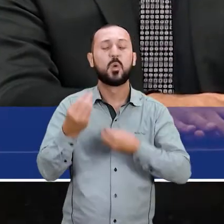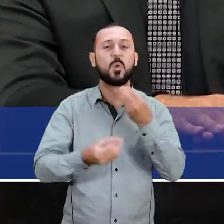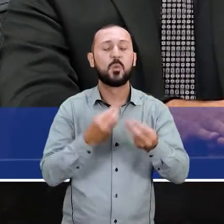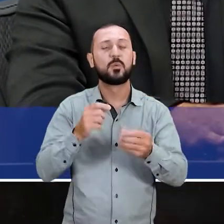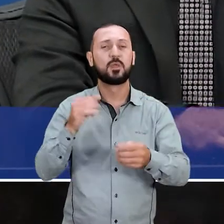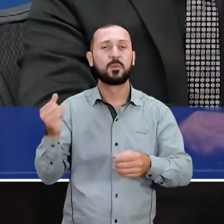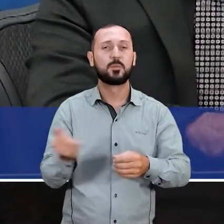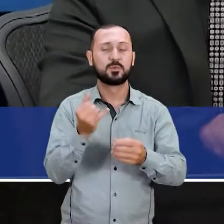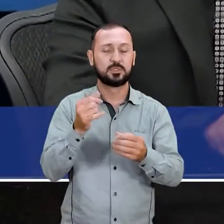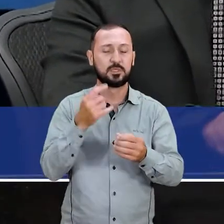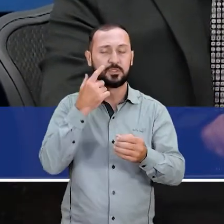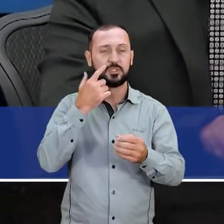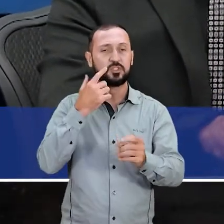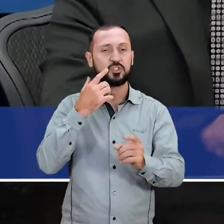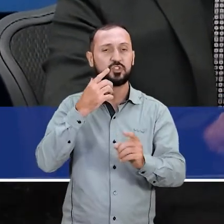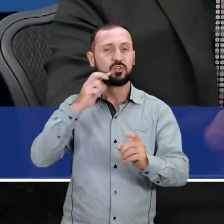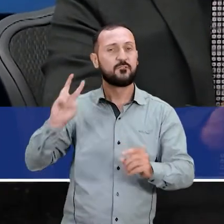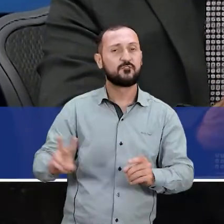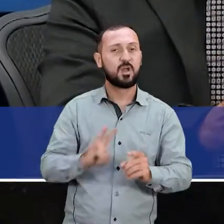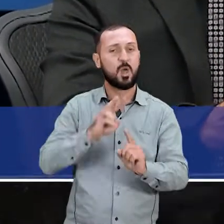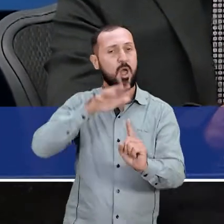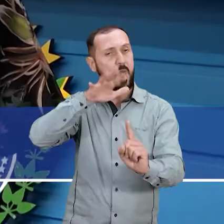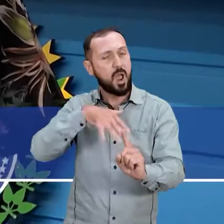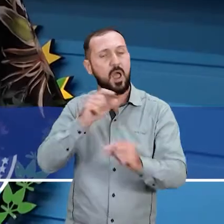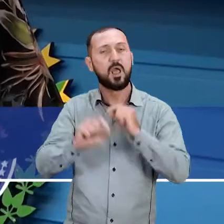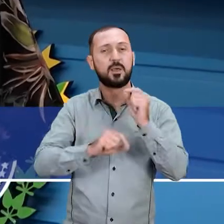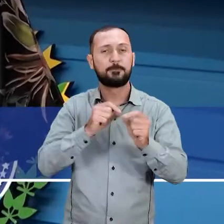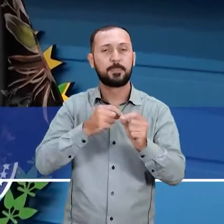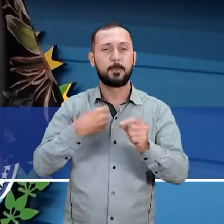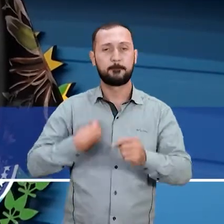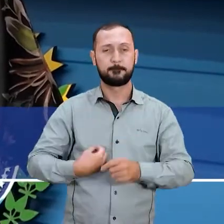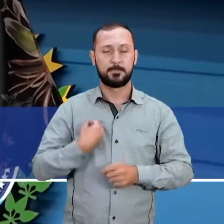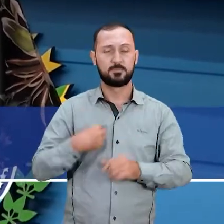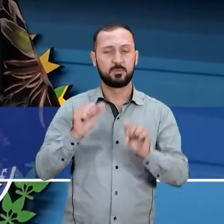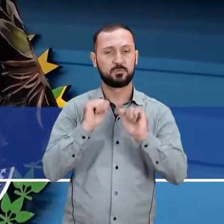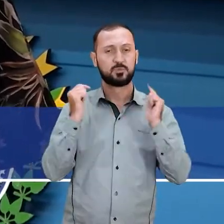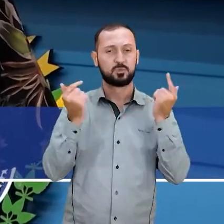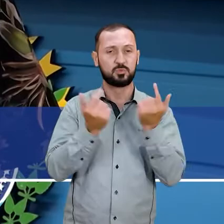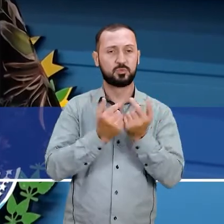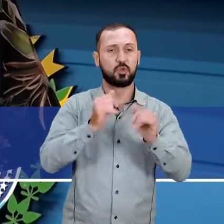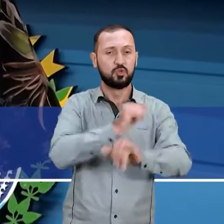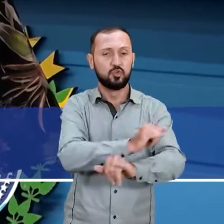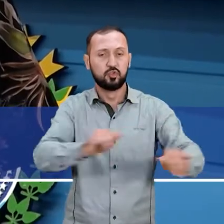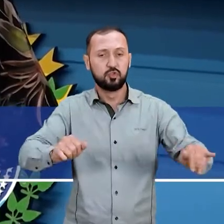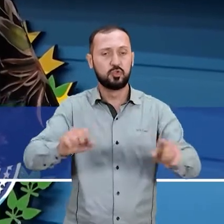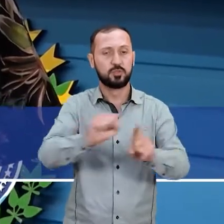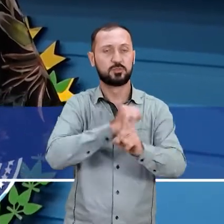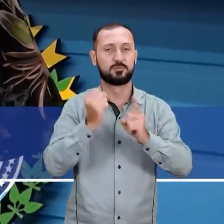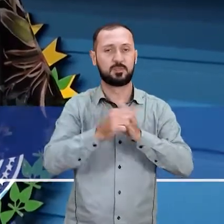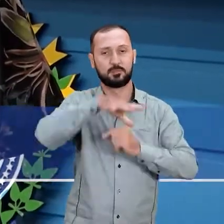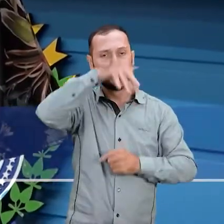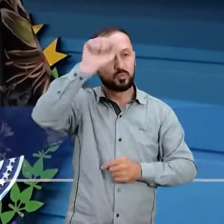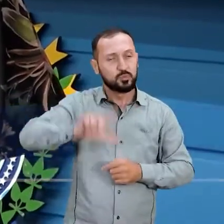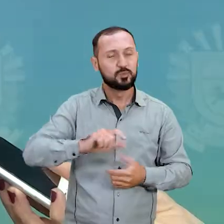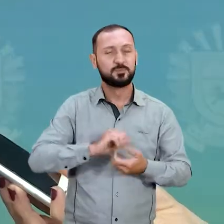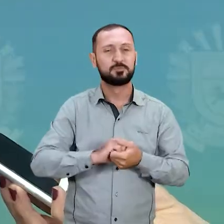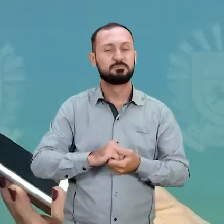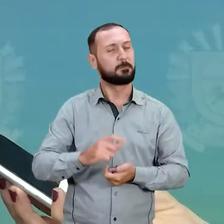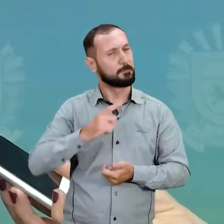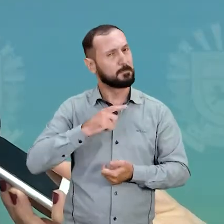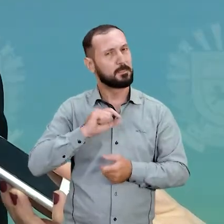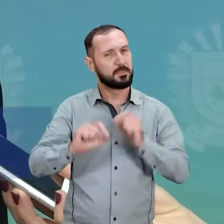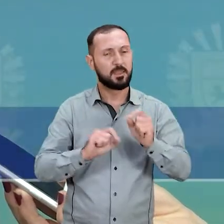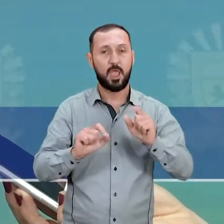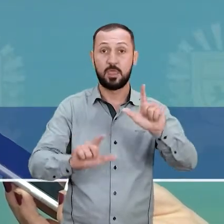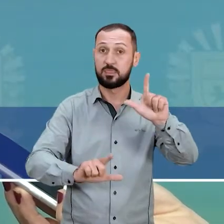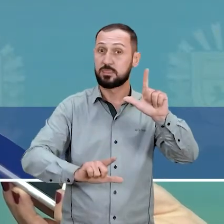sobre a valorização desse meio de comunicação como forma de reforço da presença do Legislativo na sociedade sul-mato-grossense. Aqui